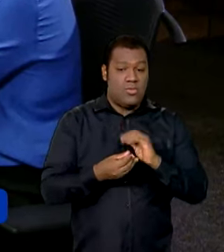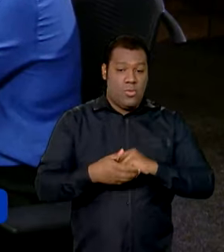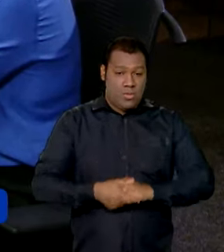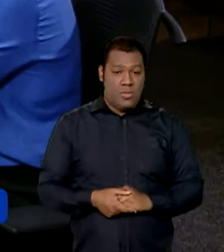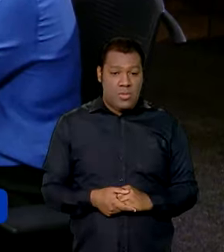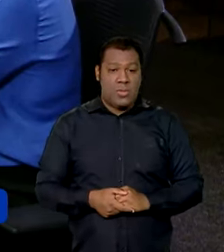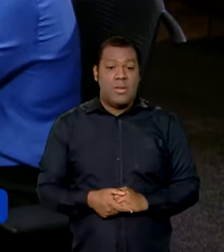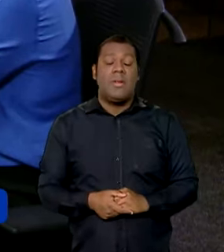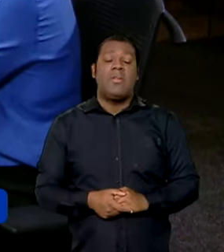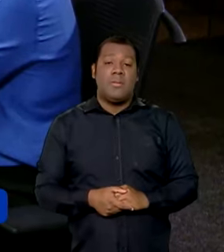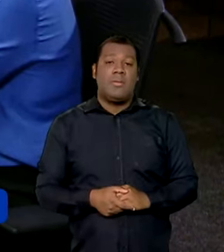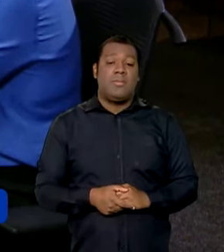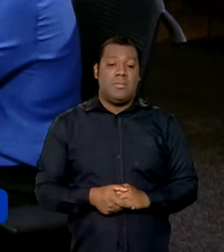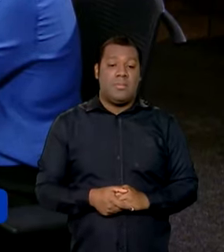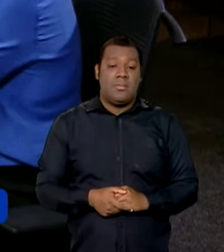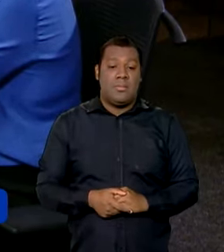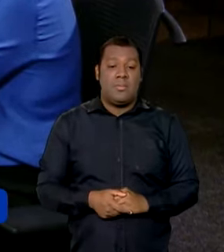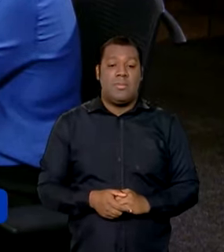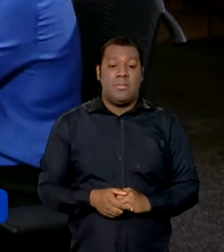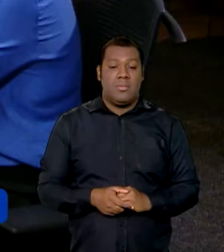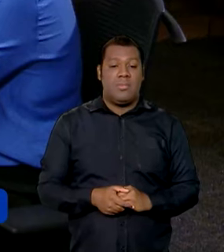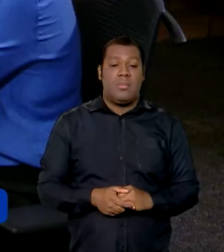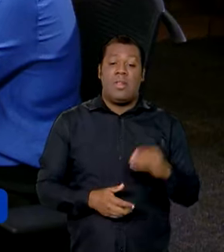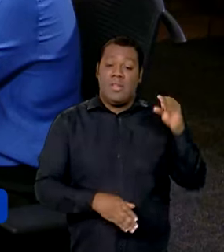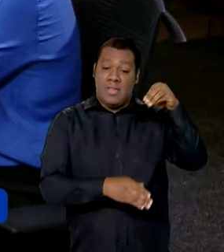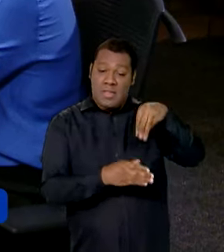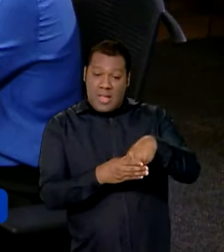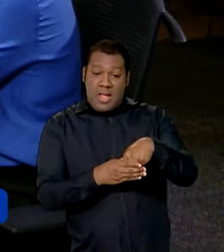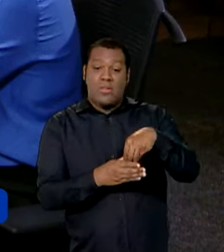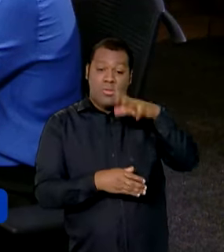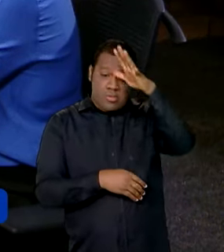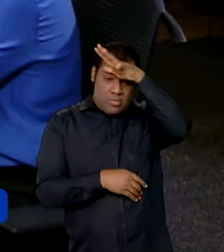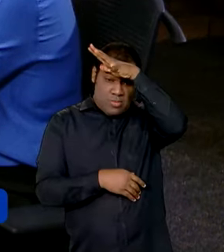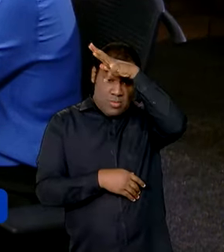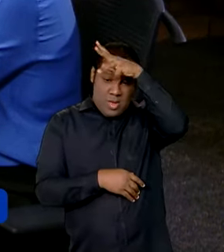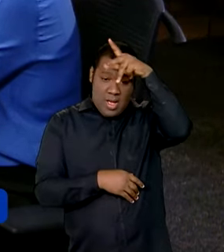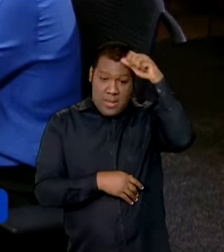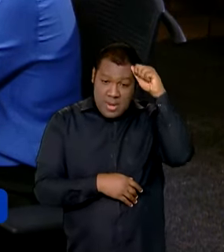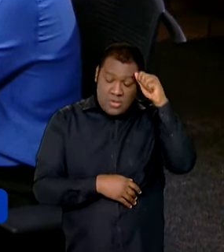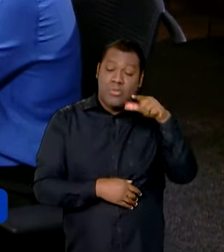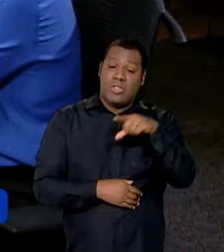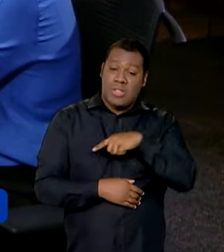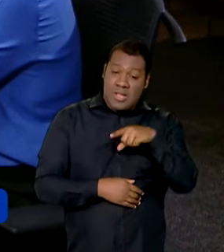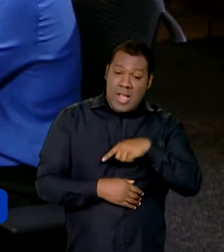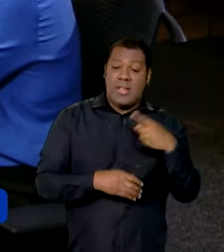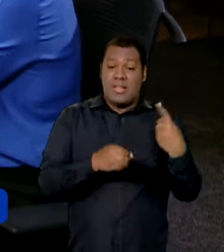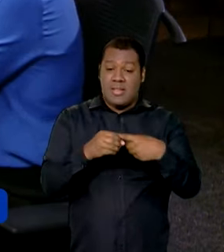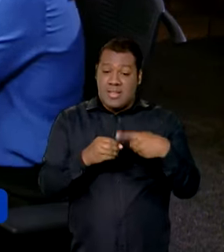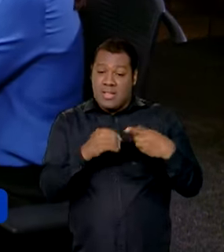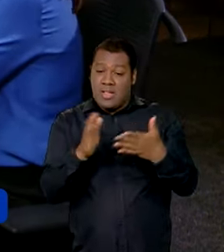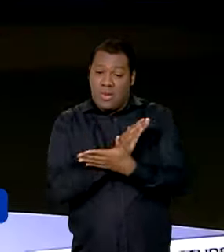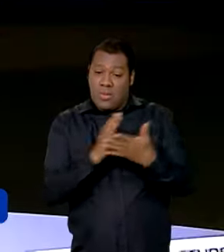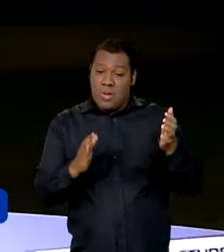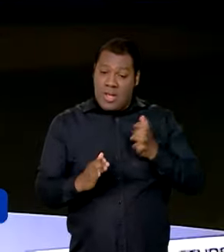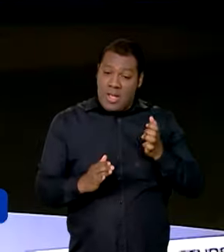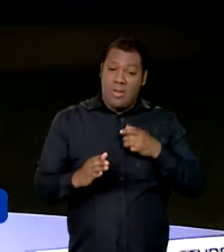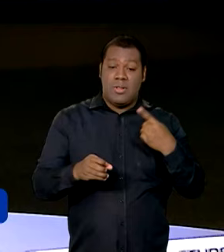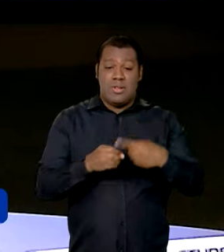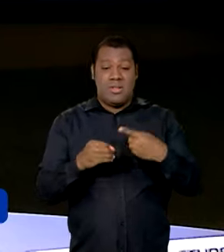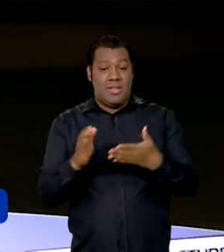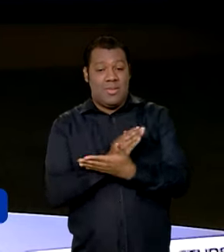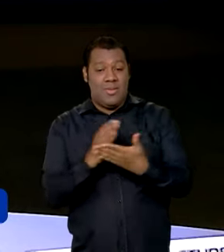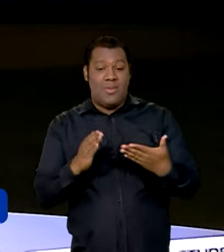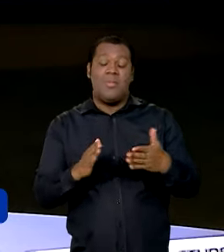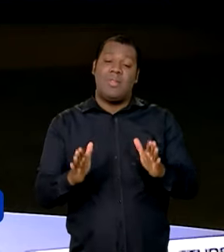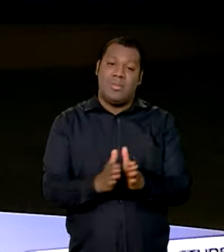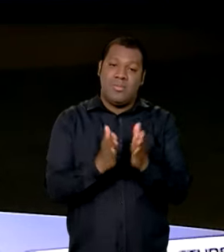situações Já bem aquinhoados e outros muito desfavoráveis no processo de desenvolvimento tá aí você